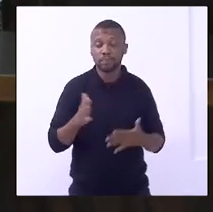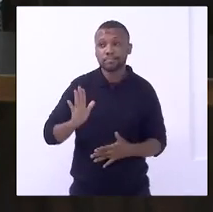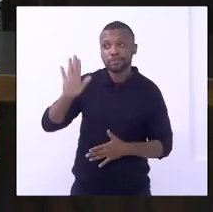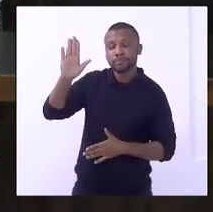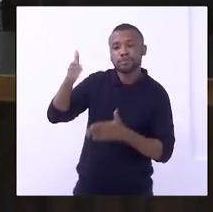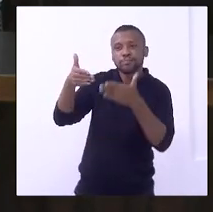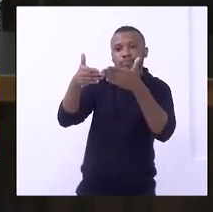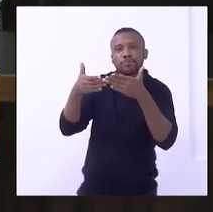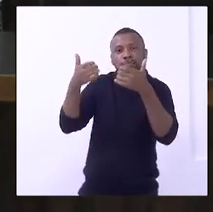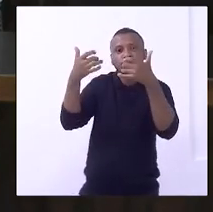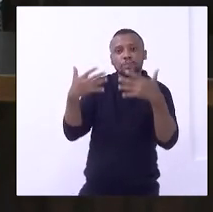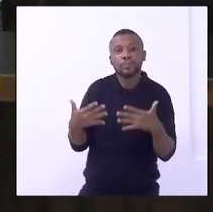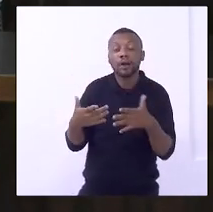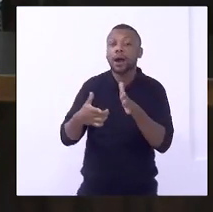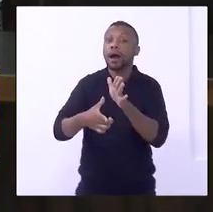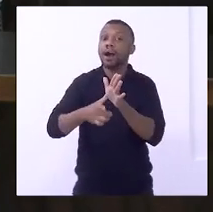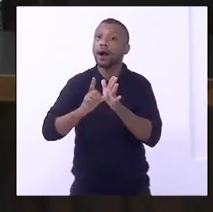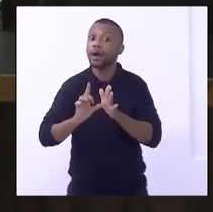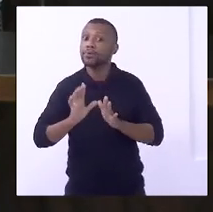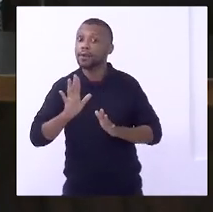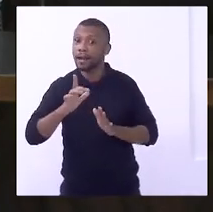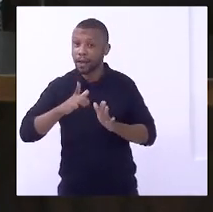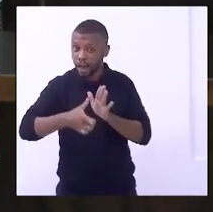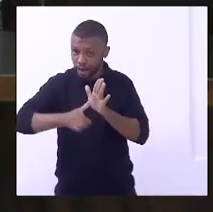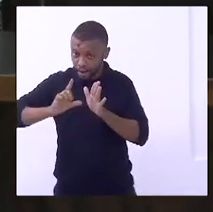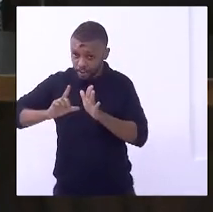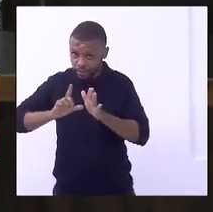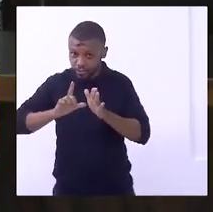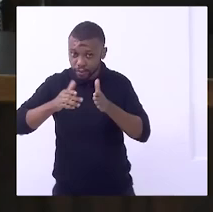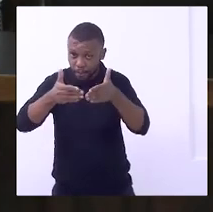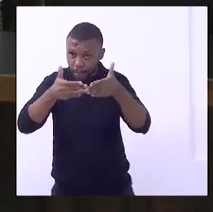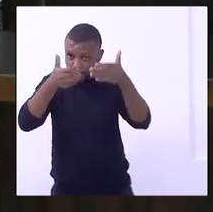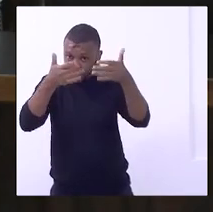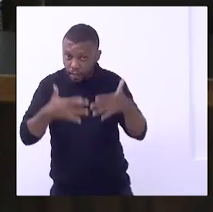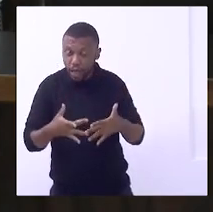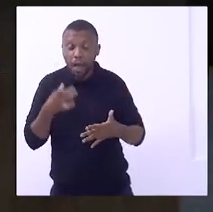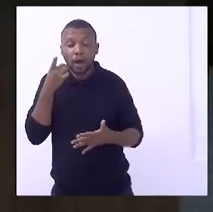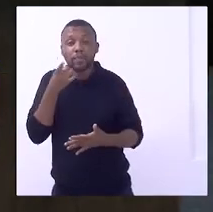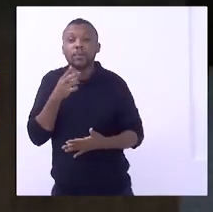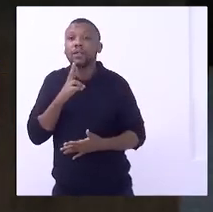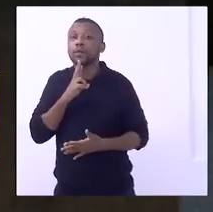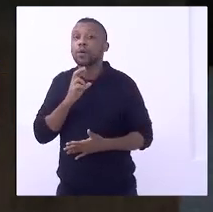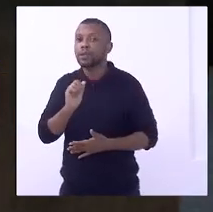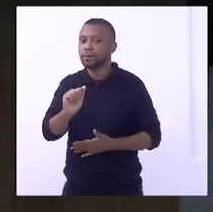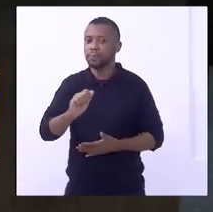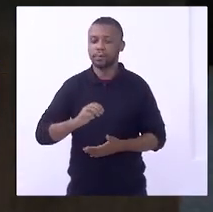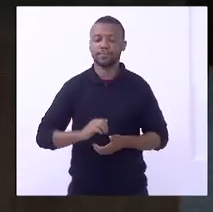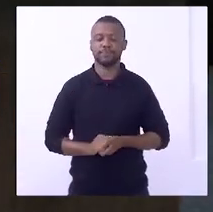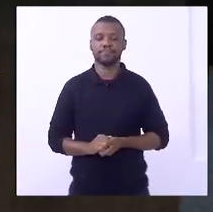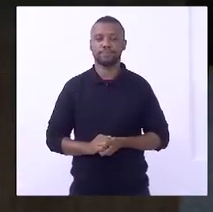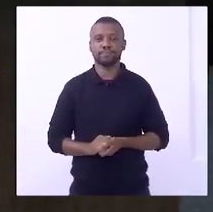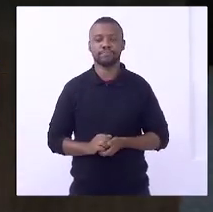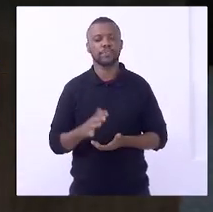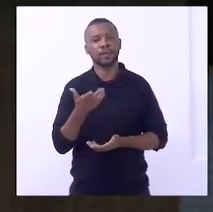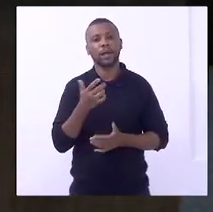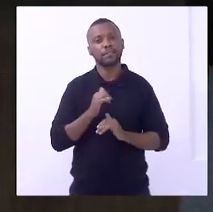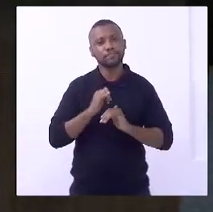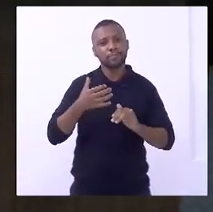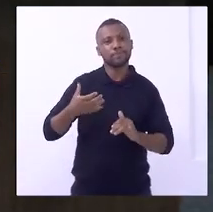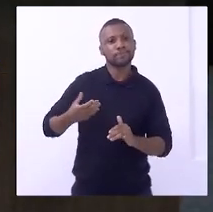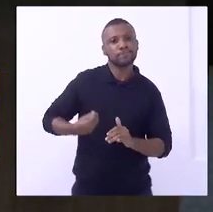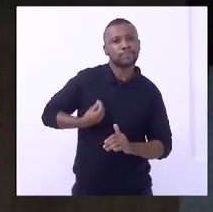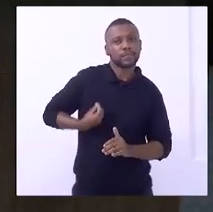um pouco. Antes, porém, pela ordem, ao deputado Rodrigo Amorim. Senhora presidente, registrar a presença do meu